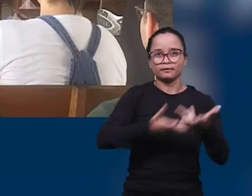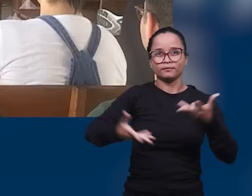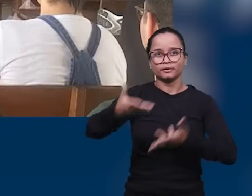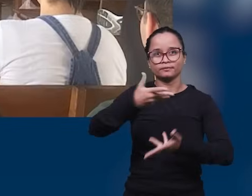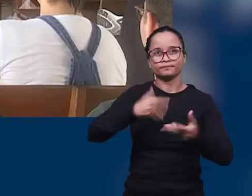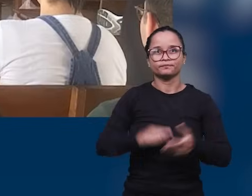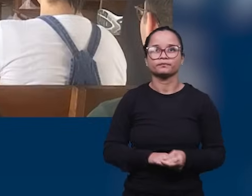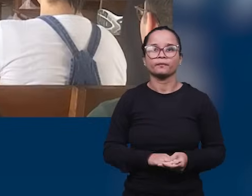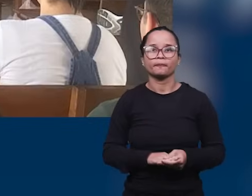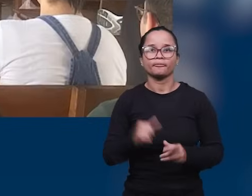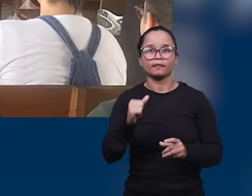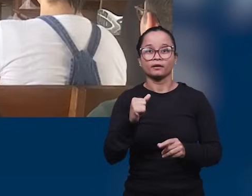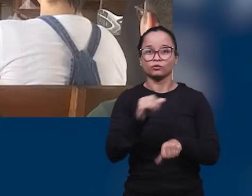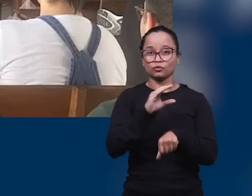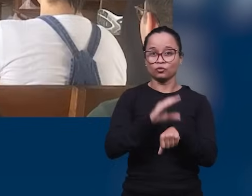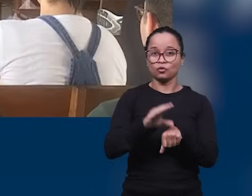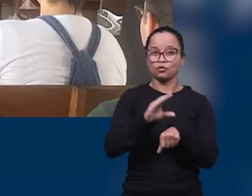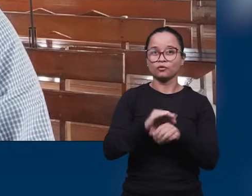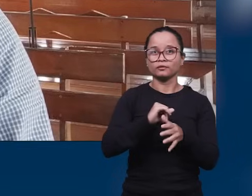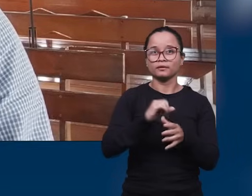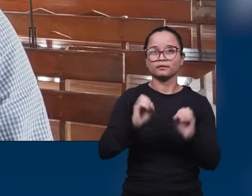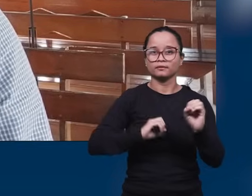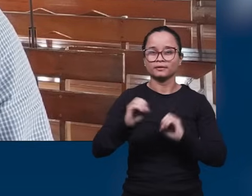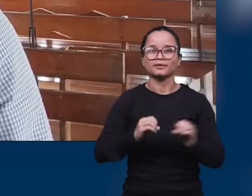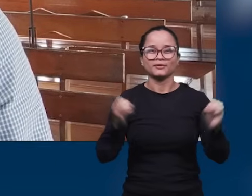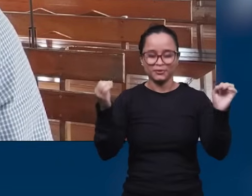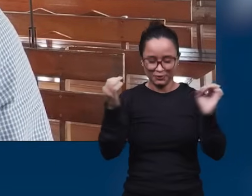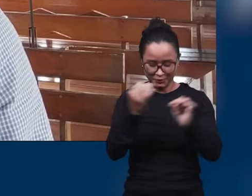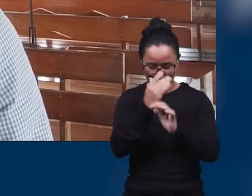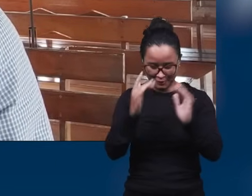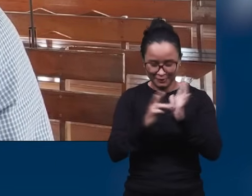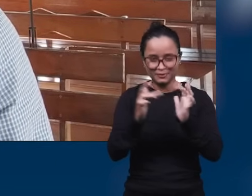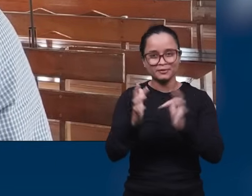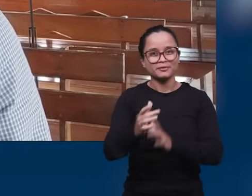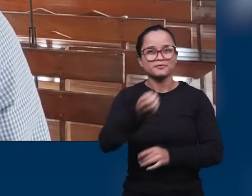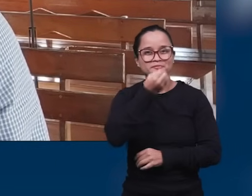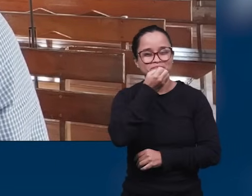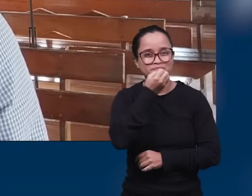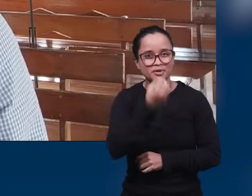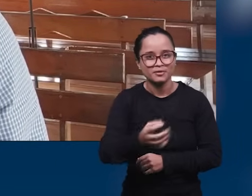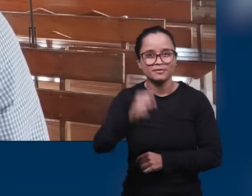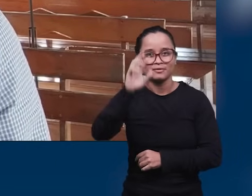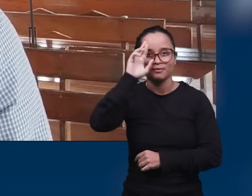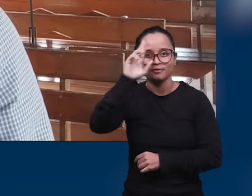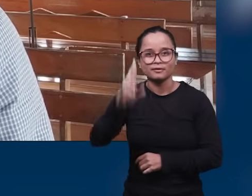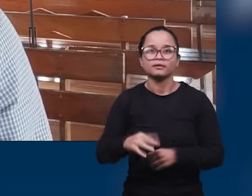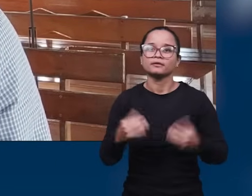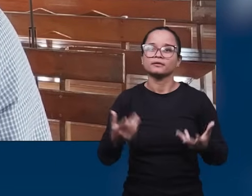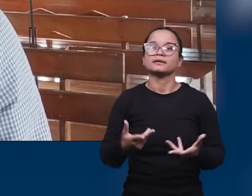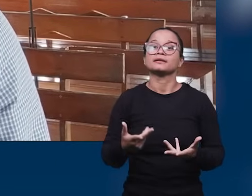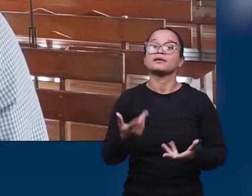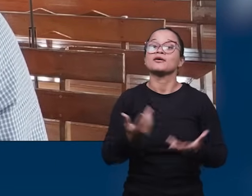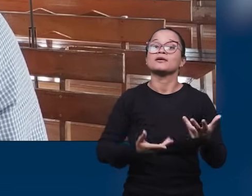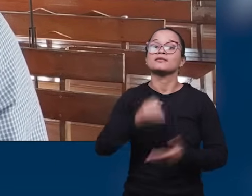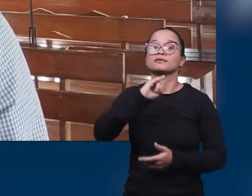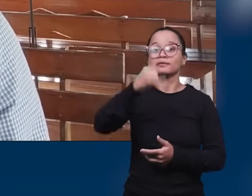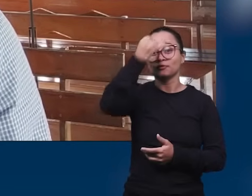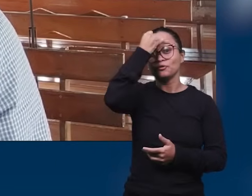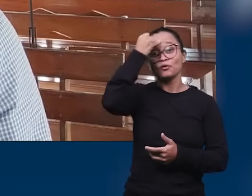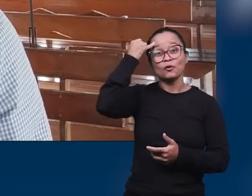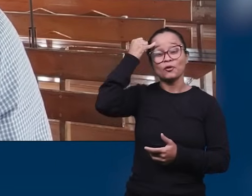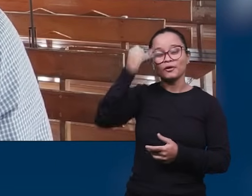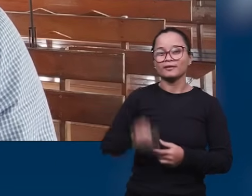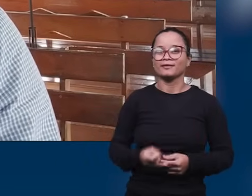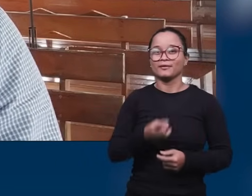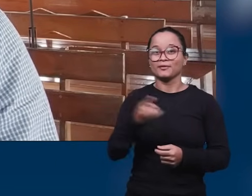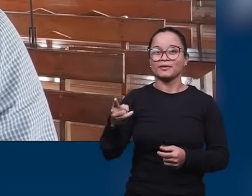participado deste curso. Glória a Jesus! Bendito seja o nome do Senhor! Irmão Jorge, é com você aí